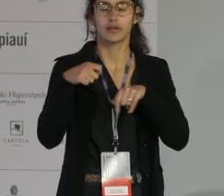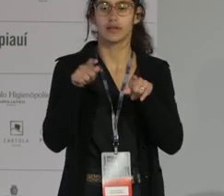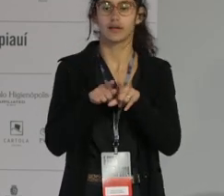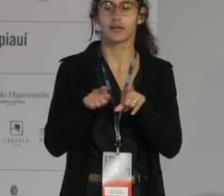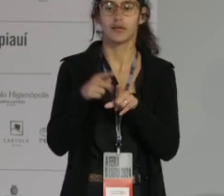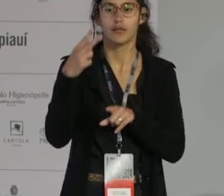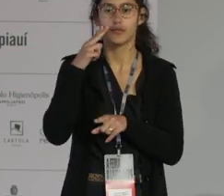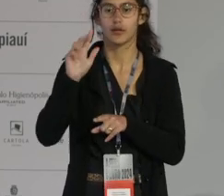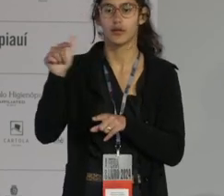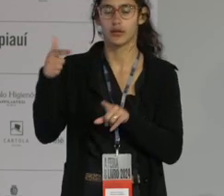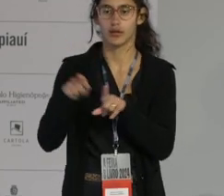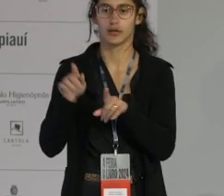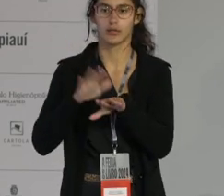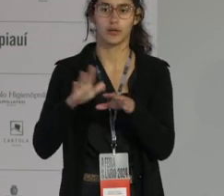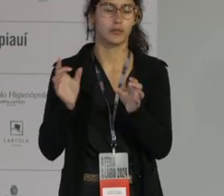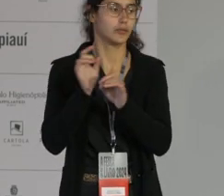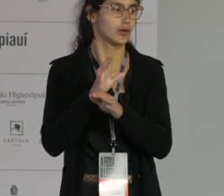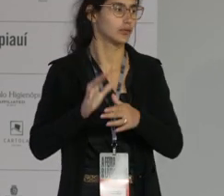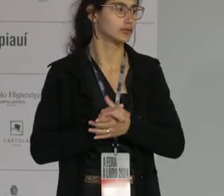ouvir outro lado. Pronto.